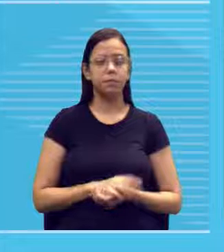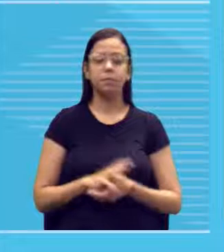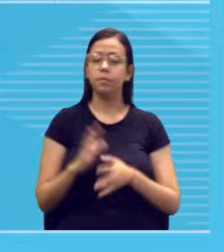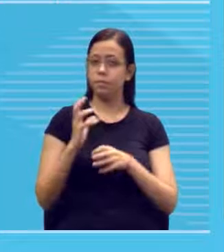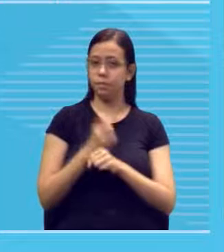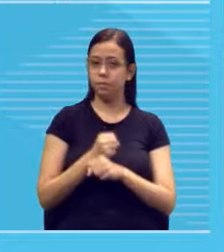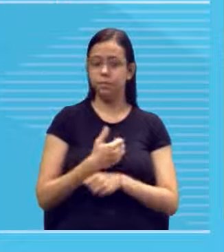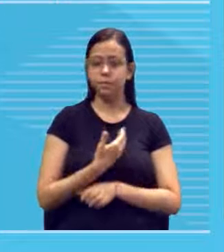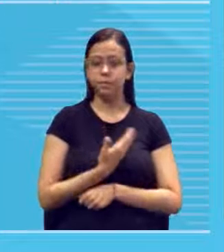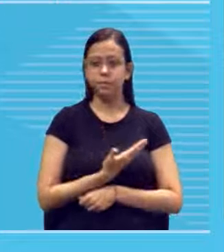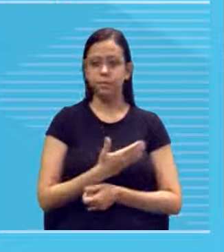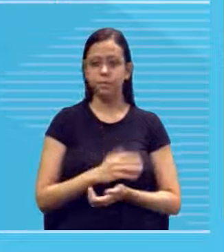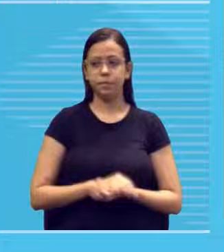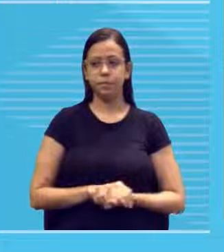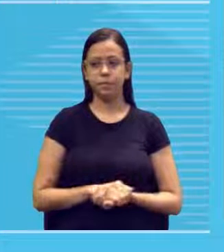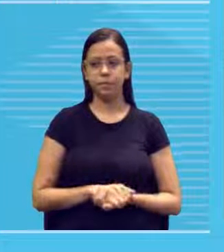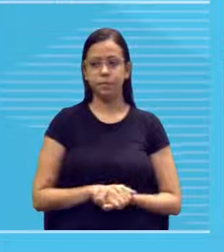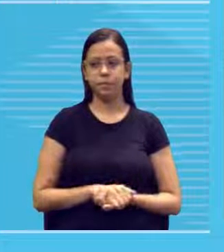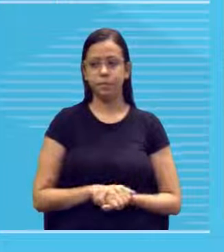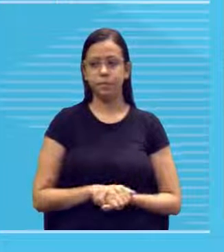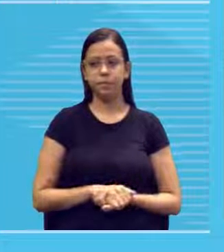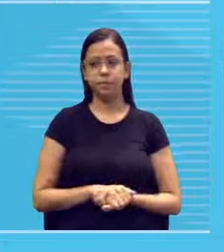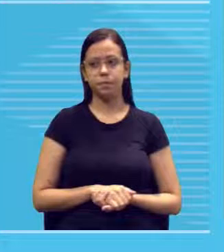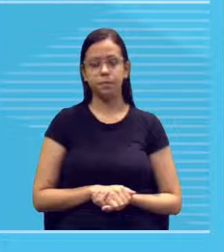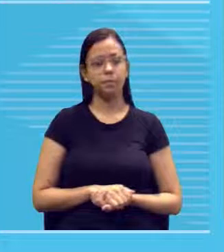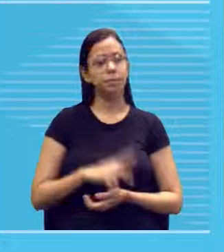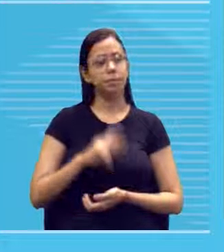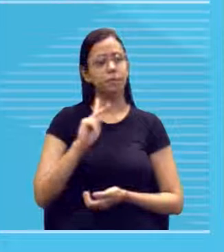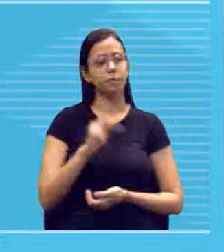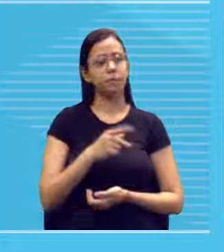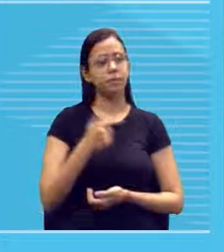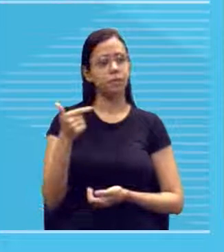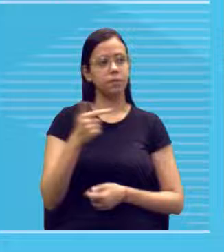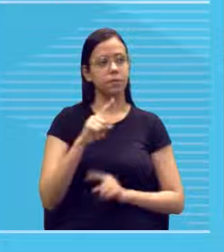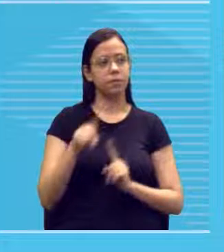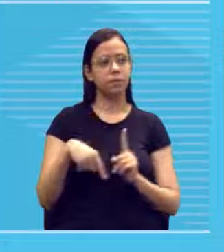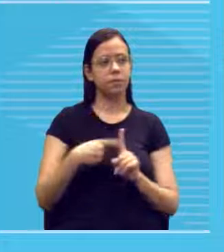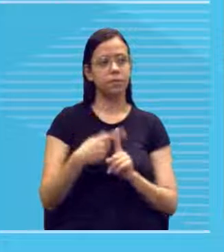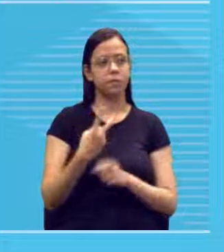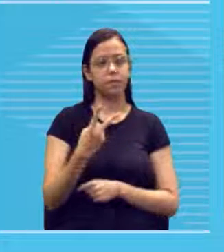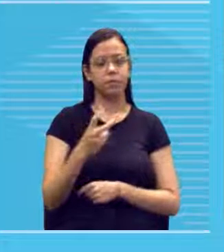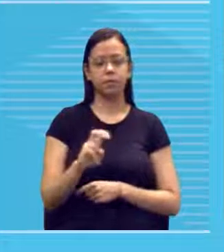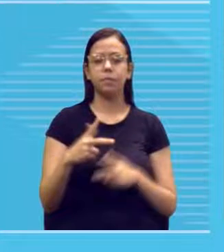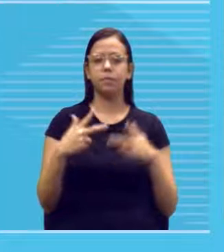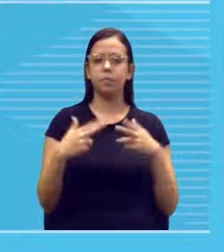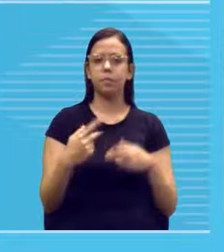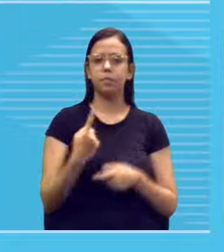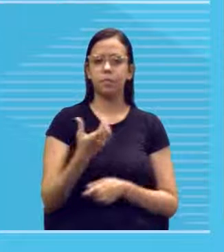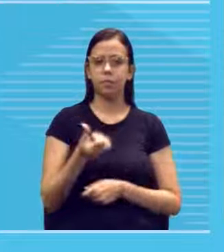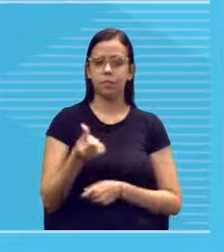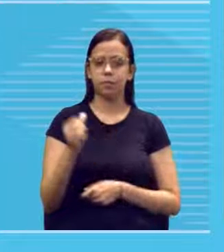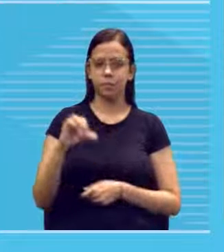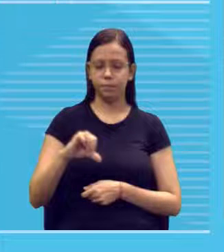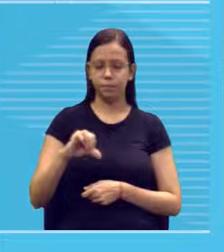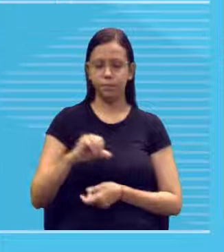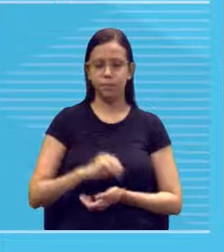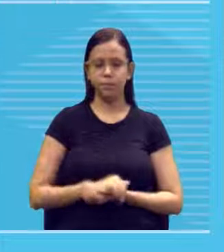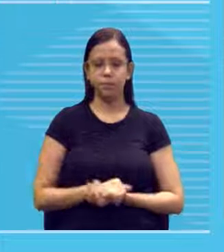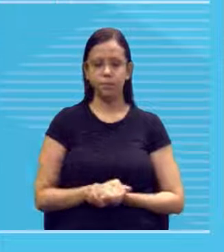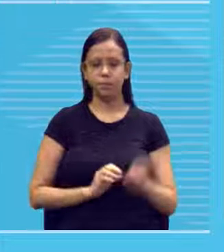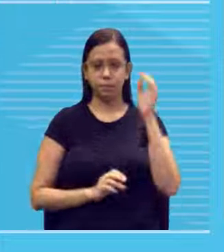então h² + 25 = 169 jovens